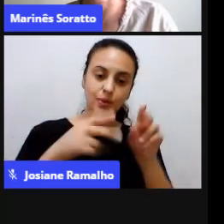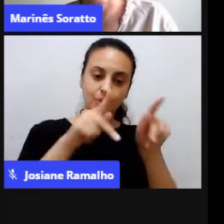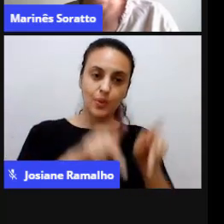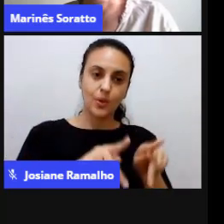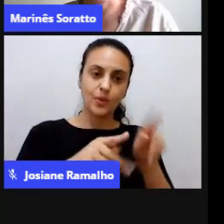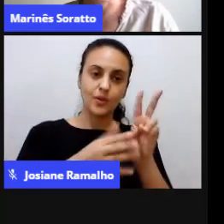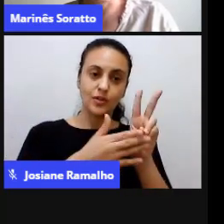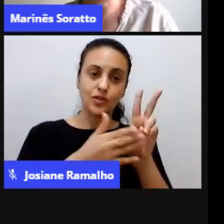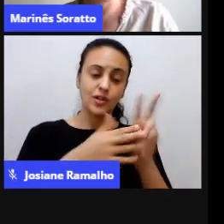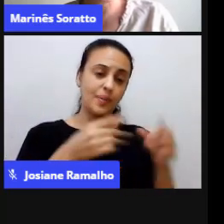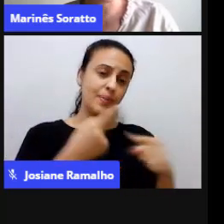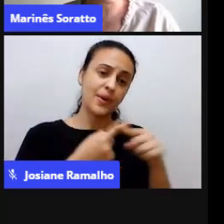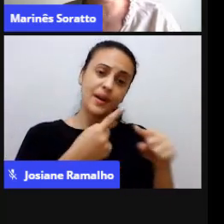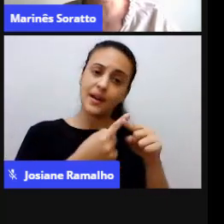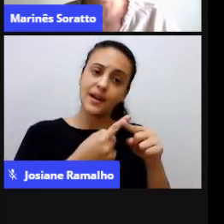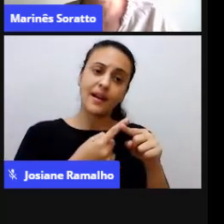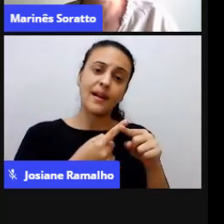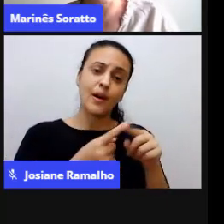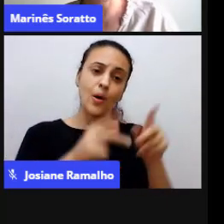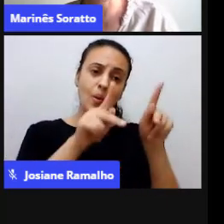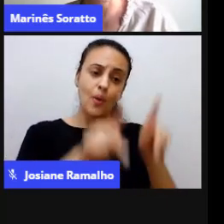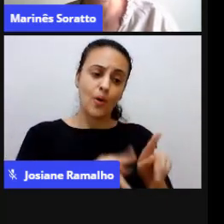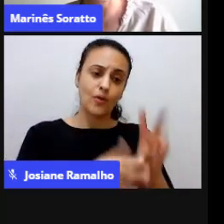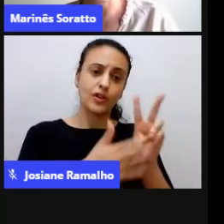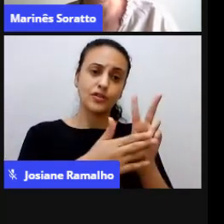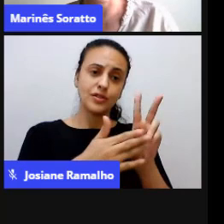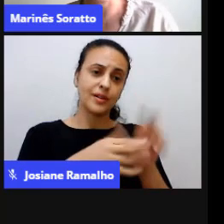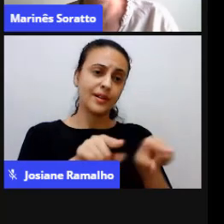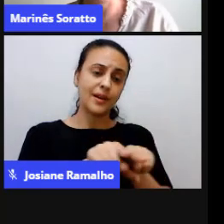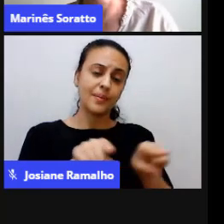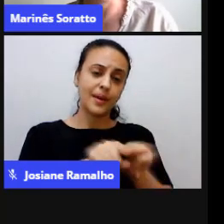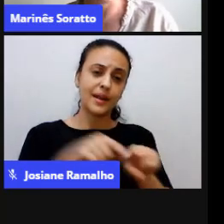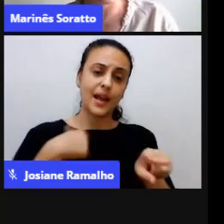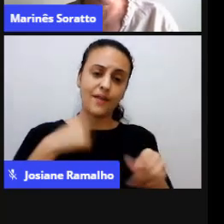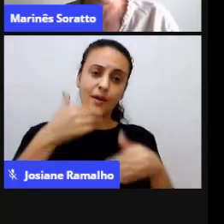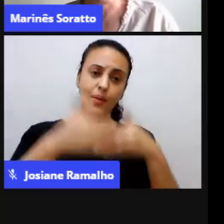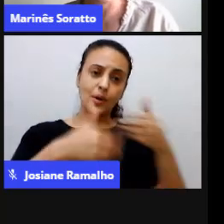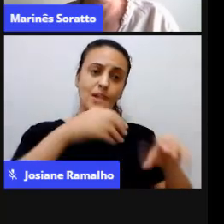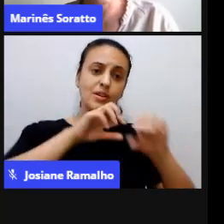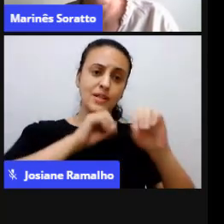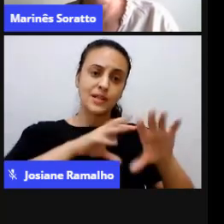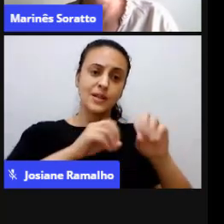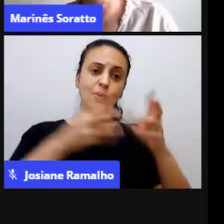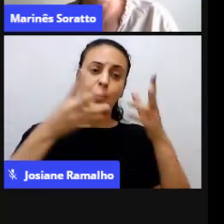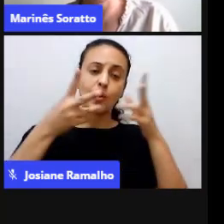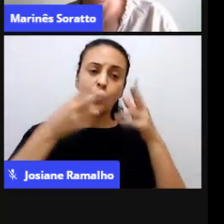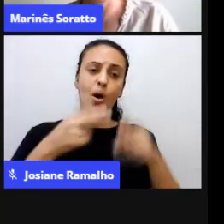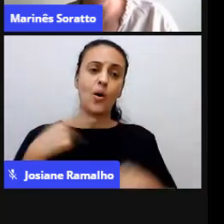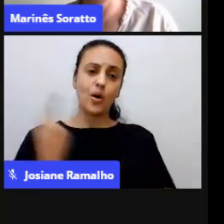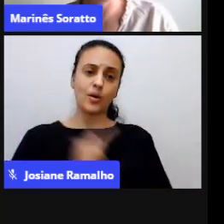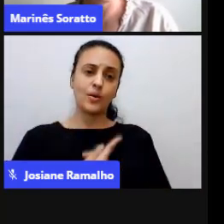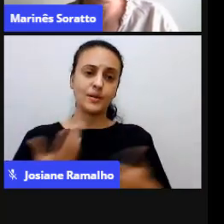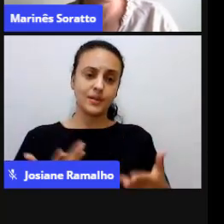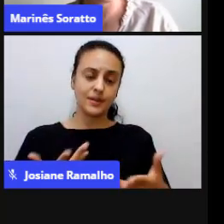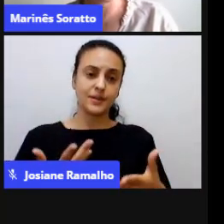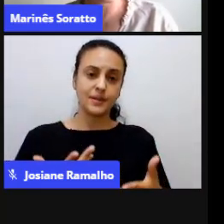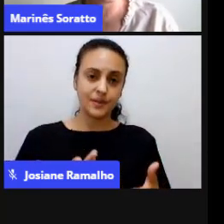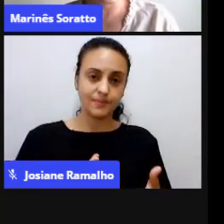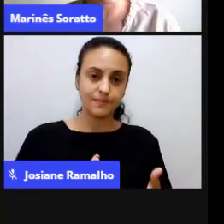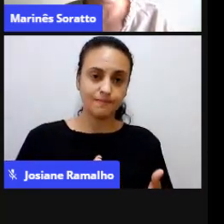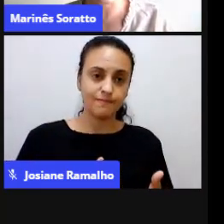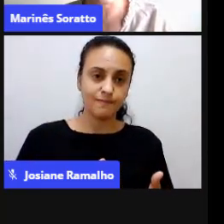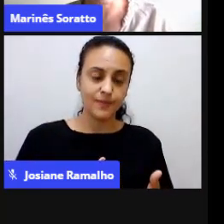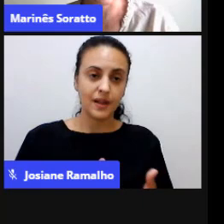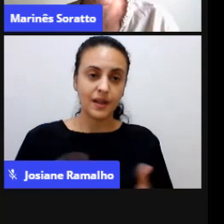que nós. E eles também tiveram sua história negada e silenciada a partir dos parâmetros de homogeneização, integração e negação das